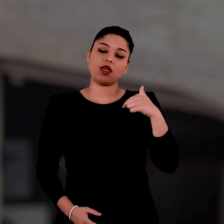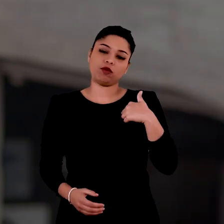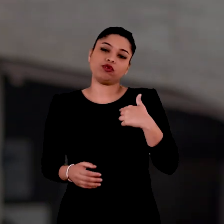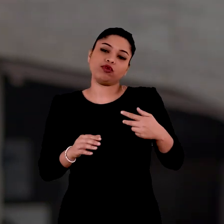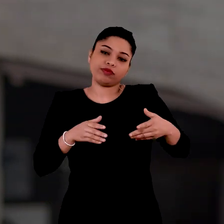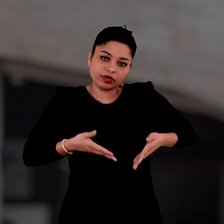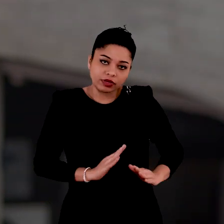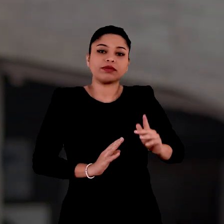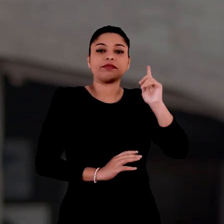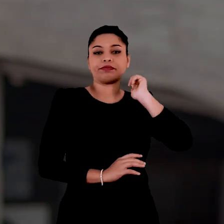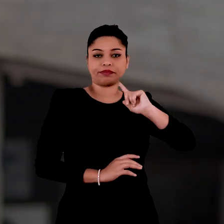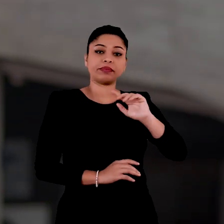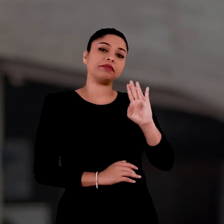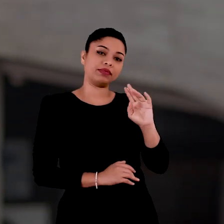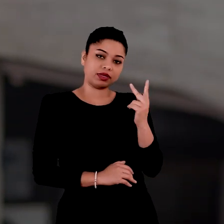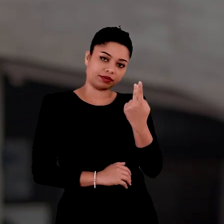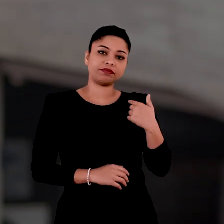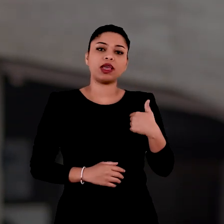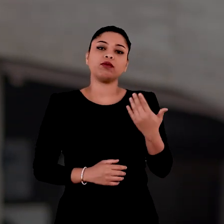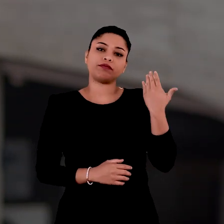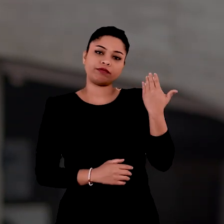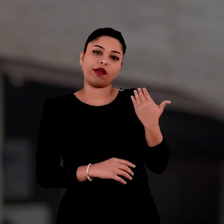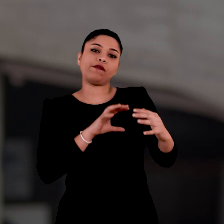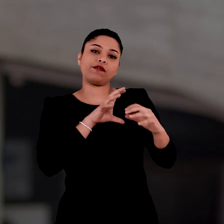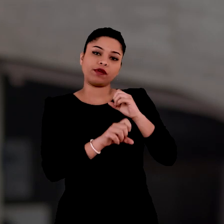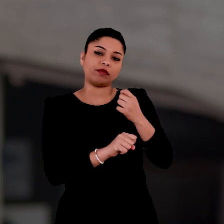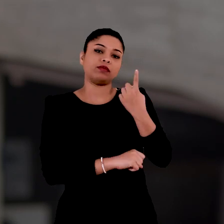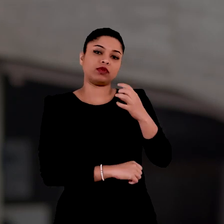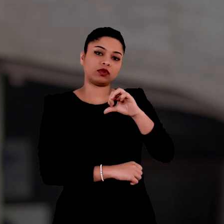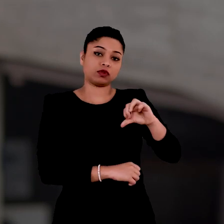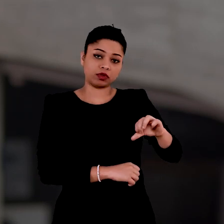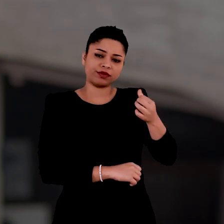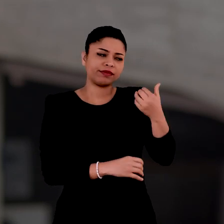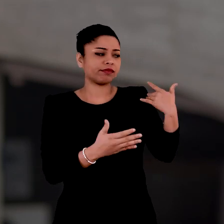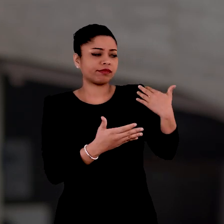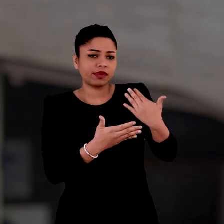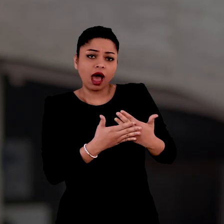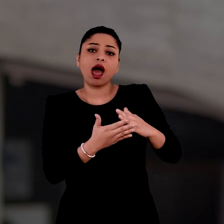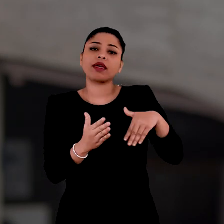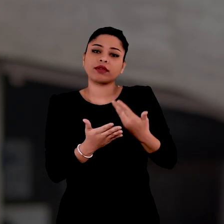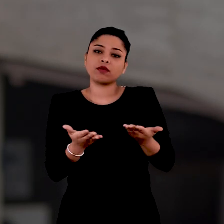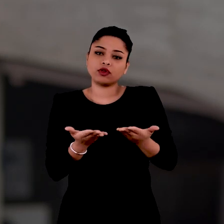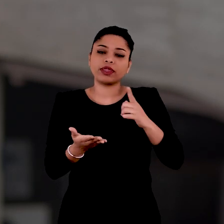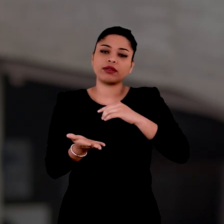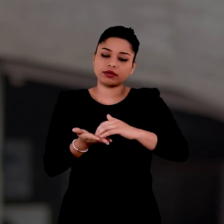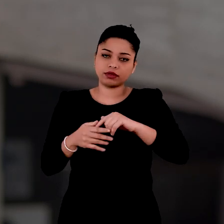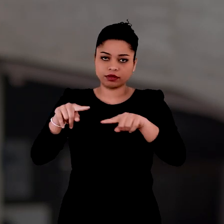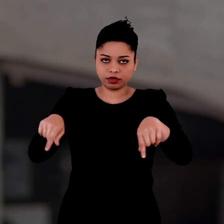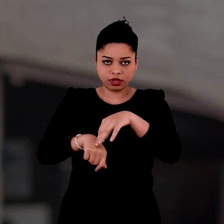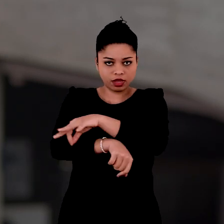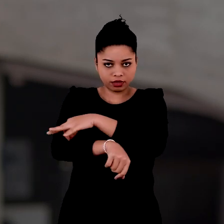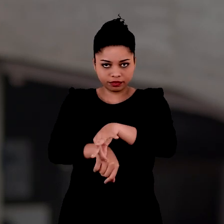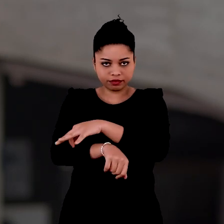Esse escritório inicialmente foi meu e do meu sócio, Leon, E em 2015, o Leon decidiu sair